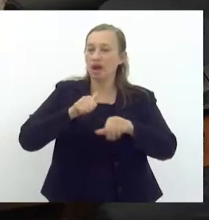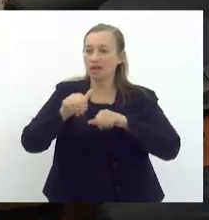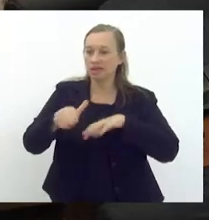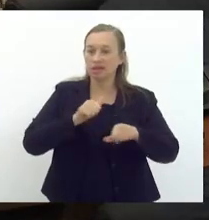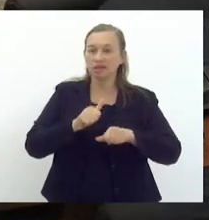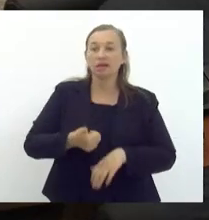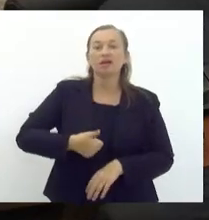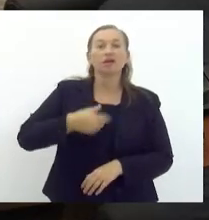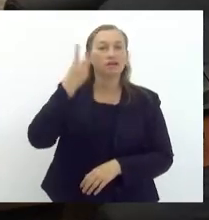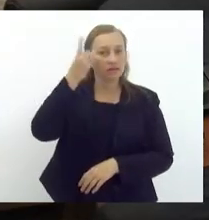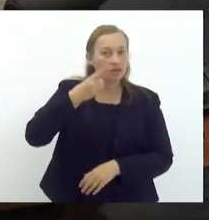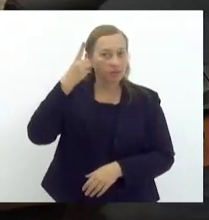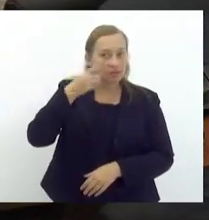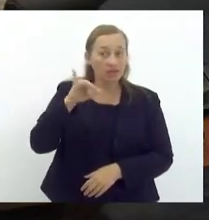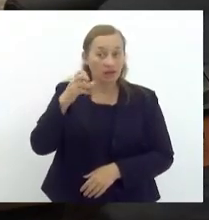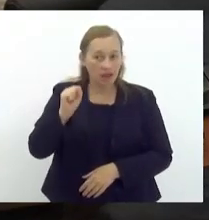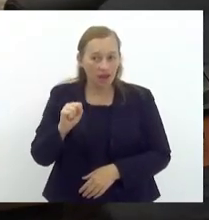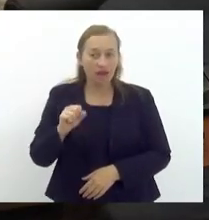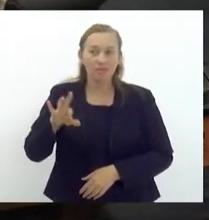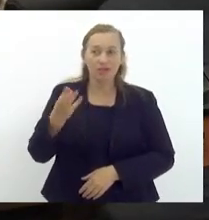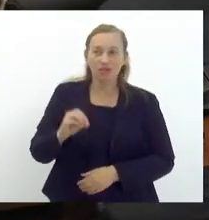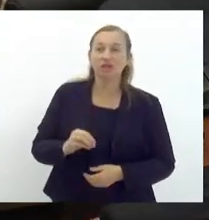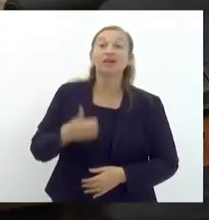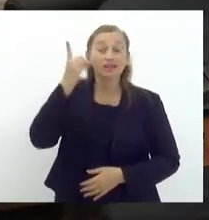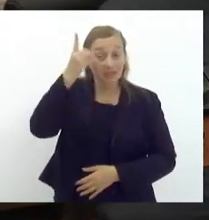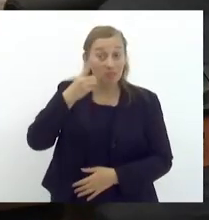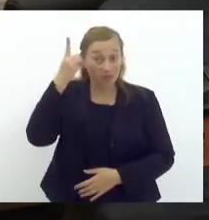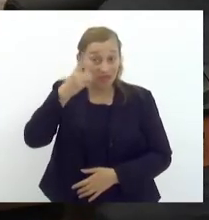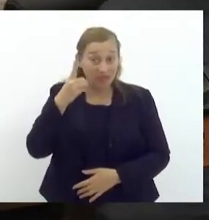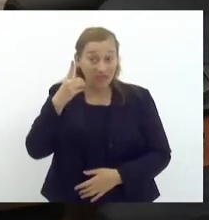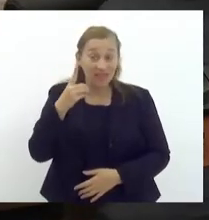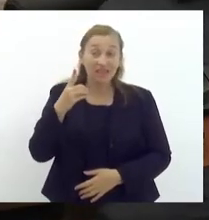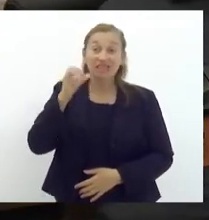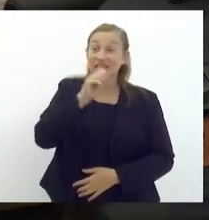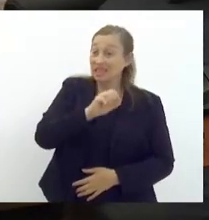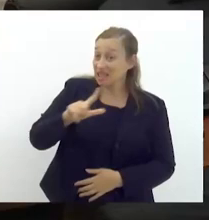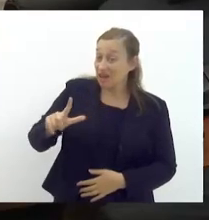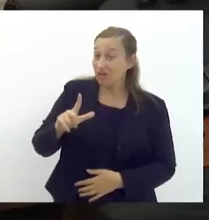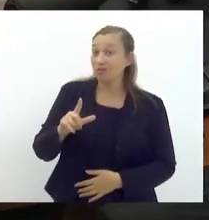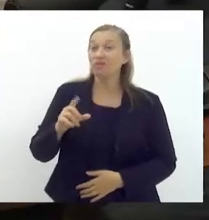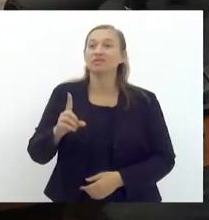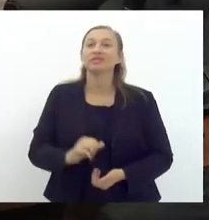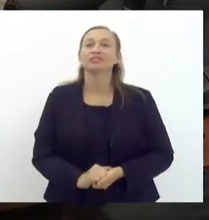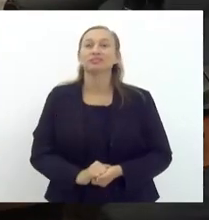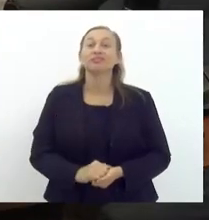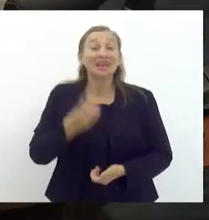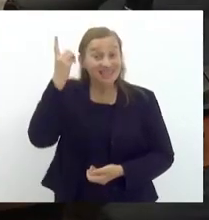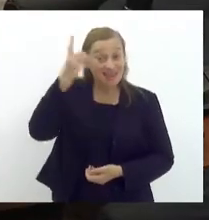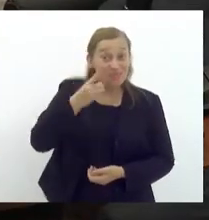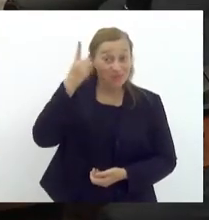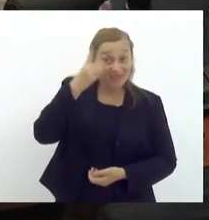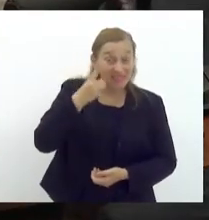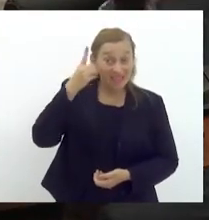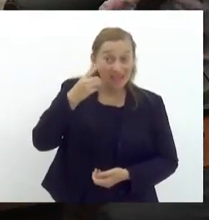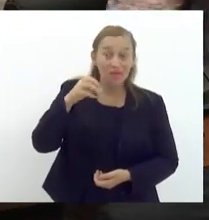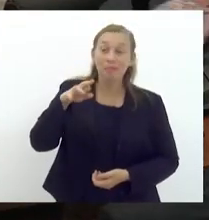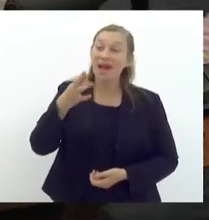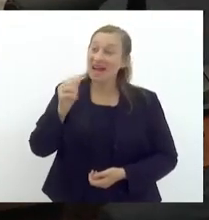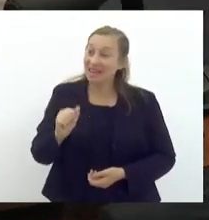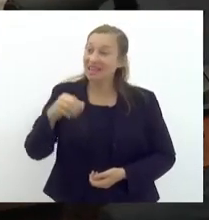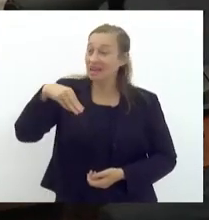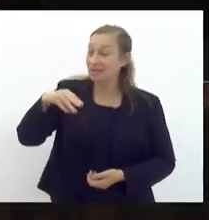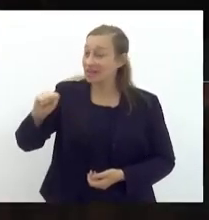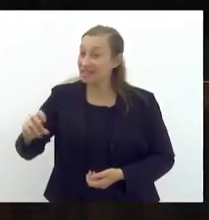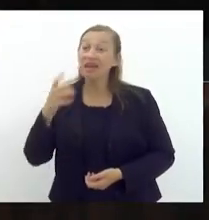deputada Carla Machado deputada deputada Daniel librelon deputada Marina do